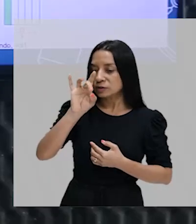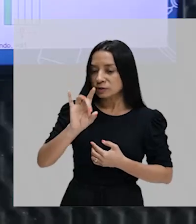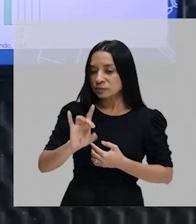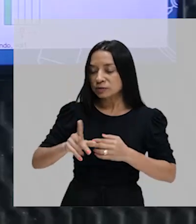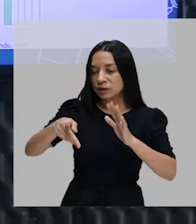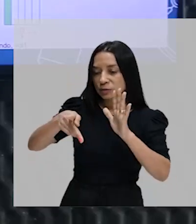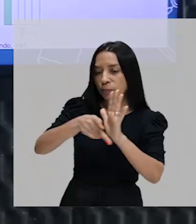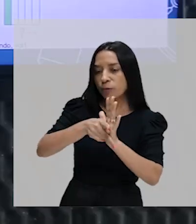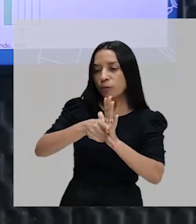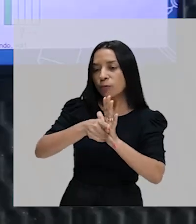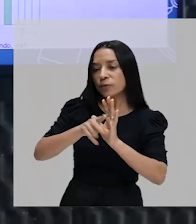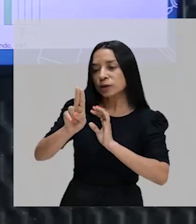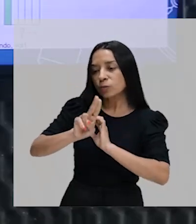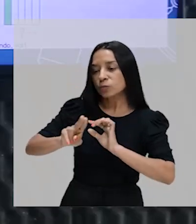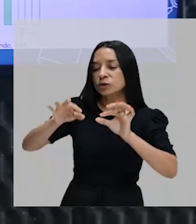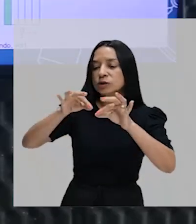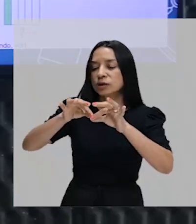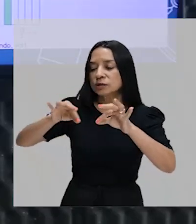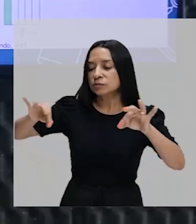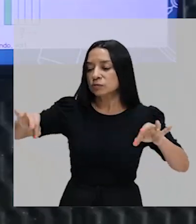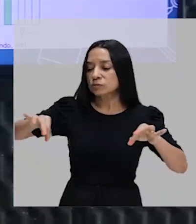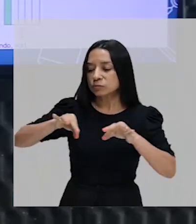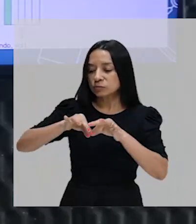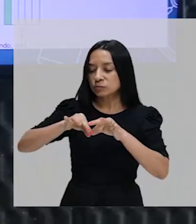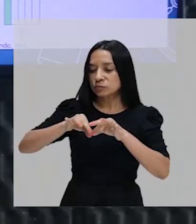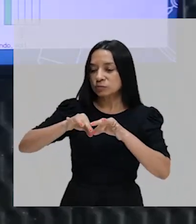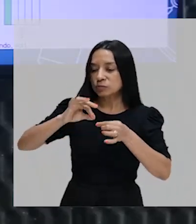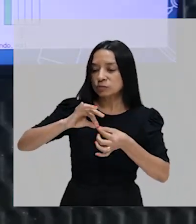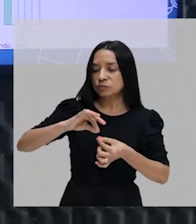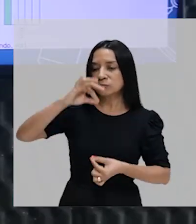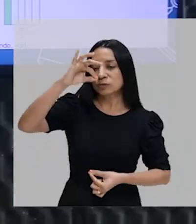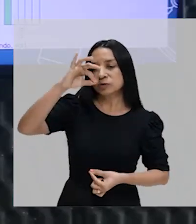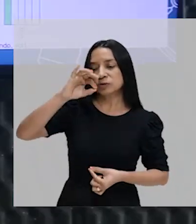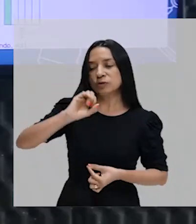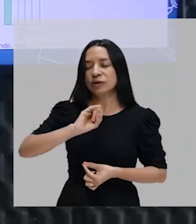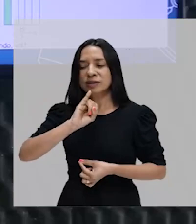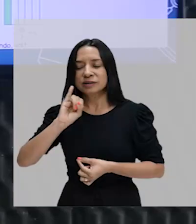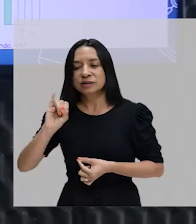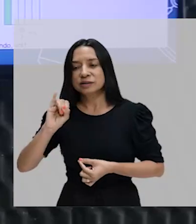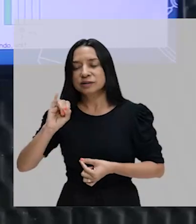né? O que nos interessa é que a área vale 25, tá? Se é metro,